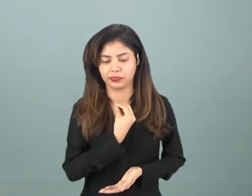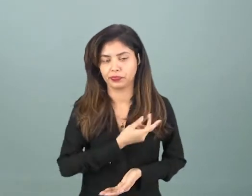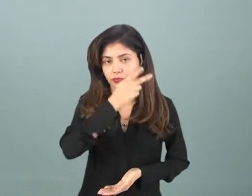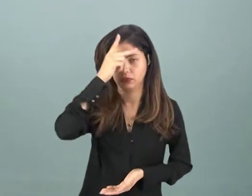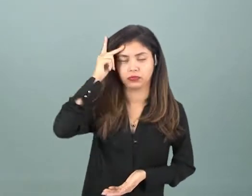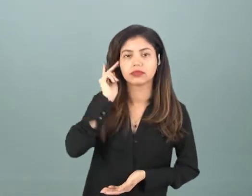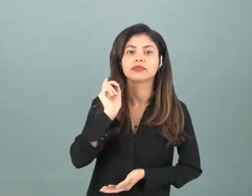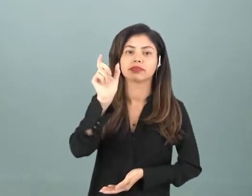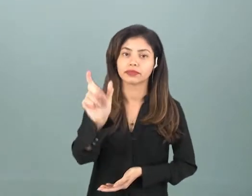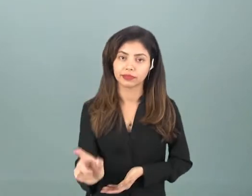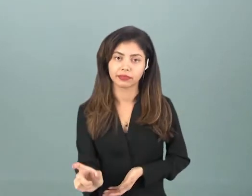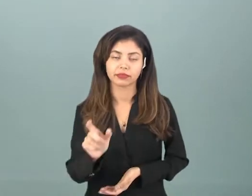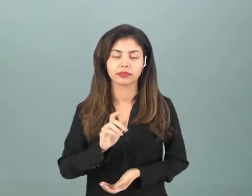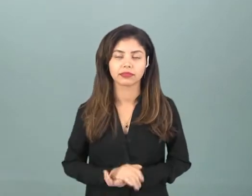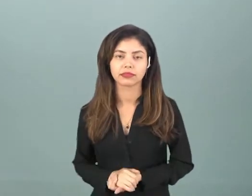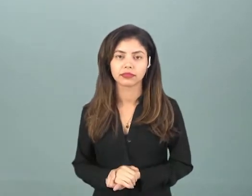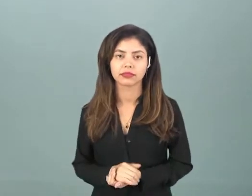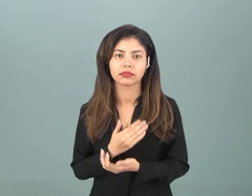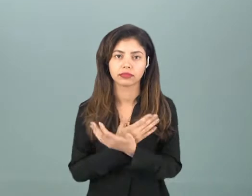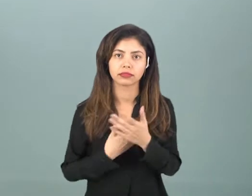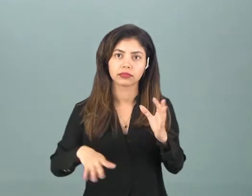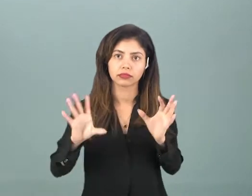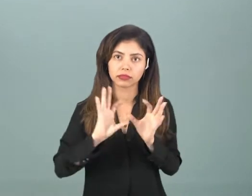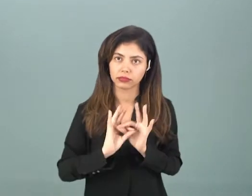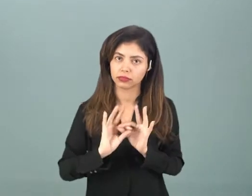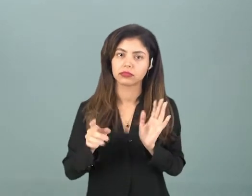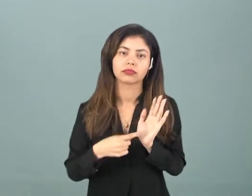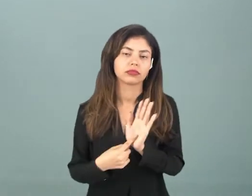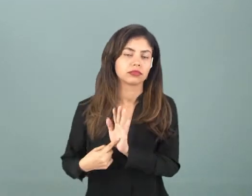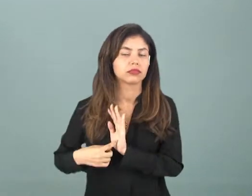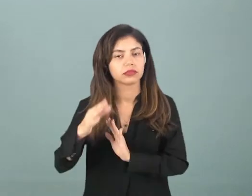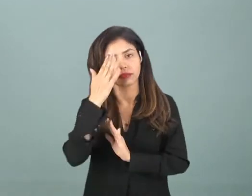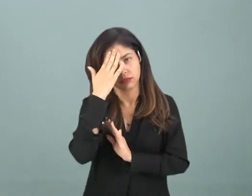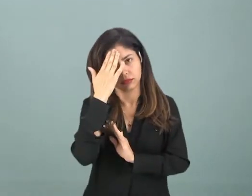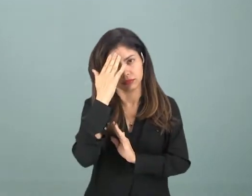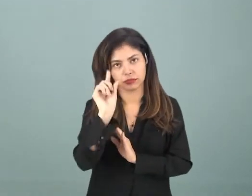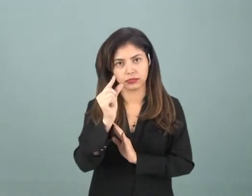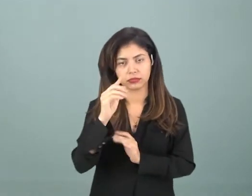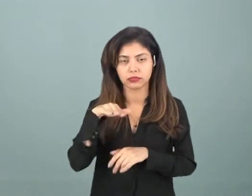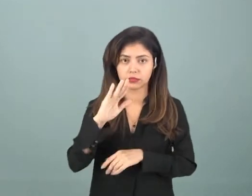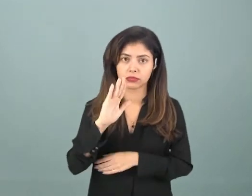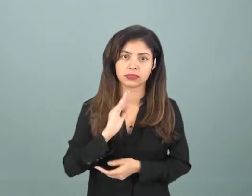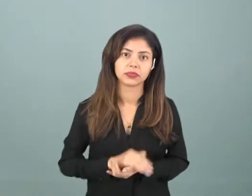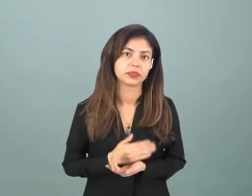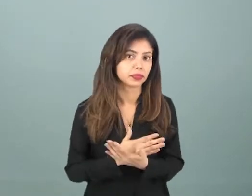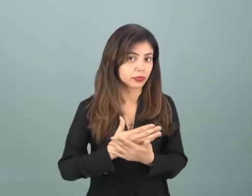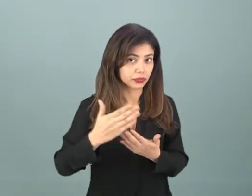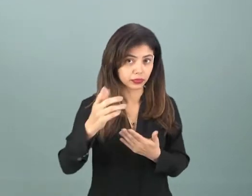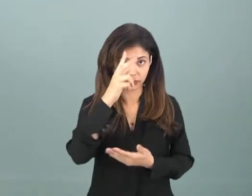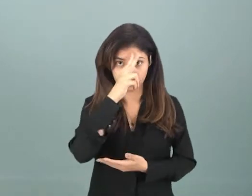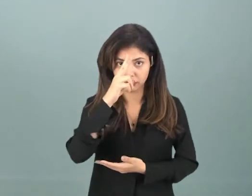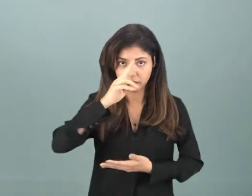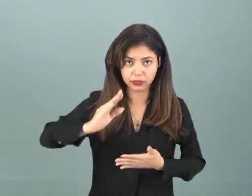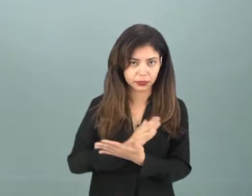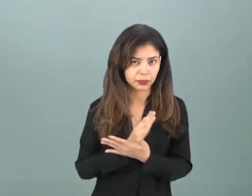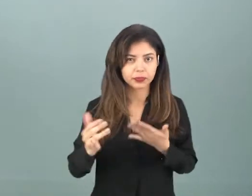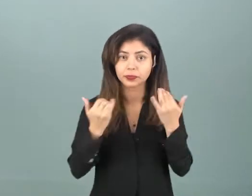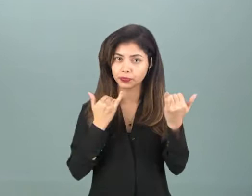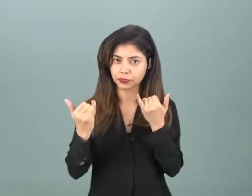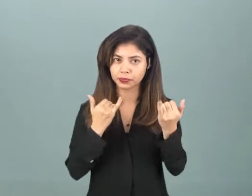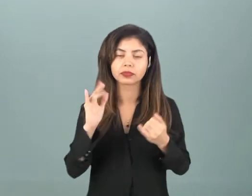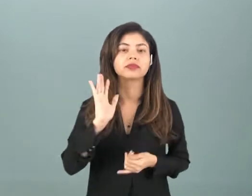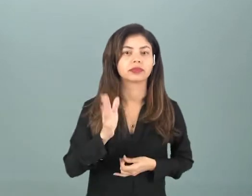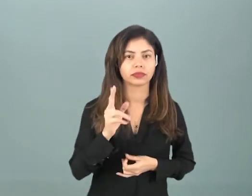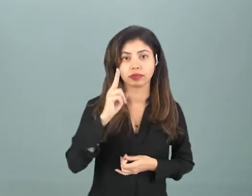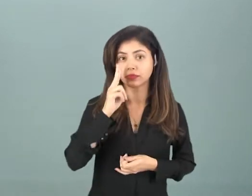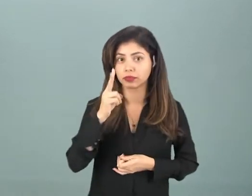expliquei na aula passada. Então a gente vai compreender um pouco mais desse gênero e para a gente dar início, a gente relembrar algumas informações que a gente